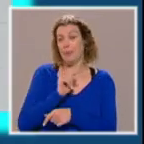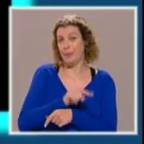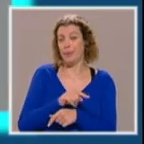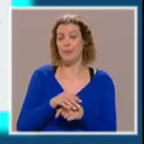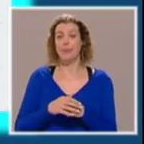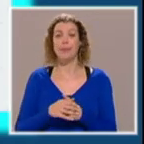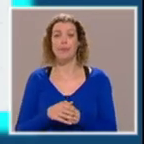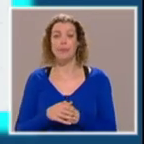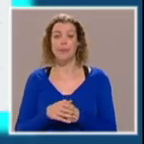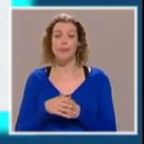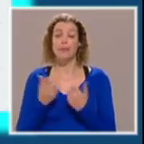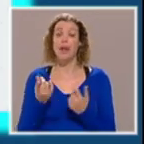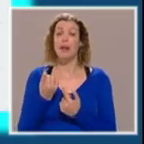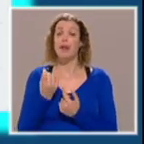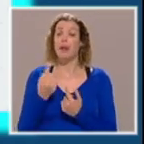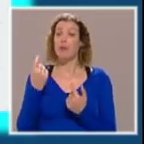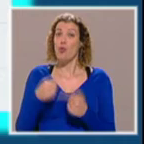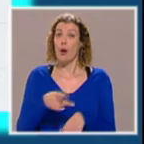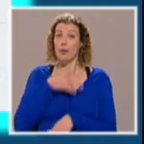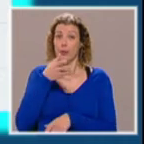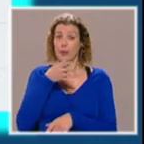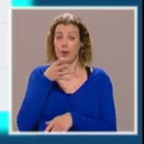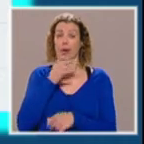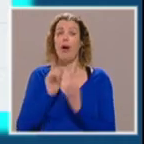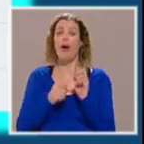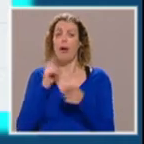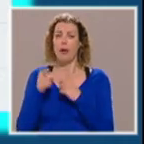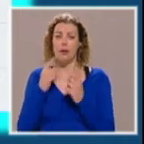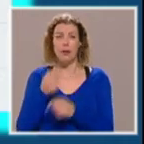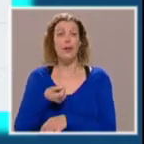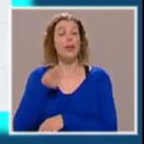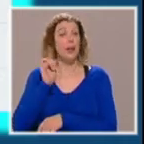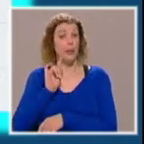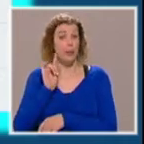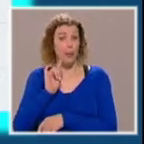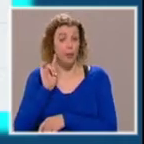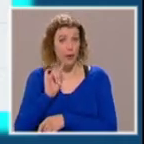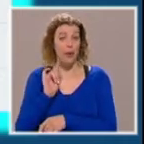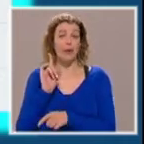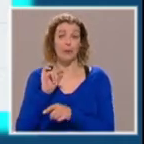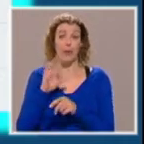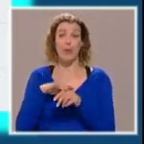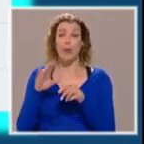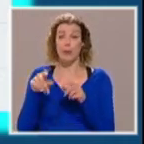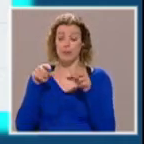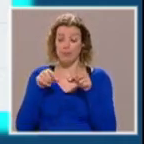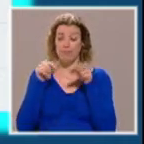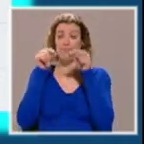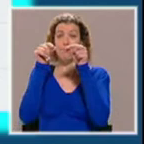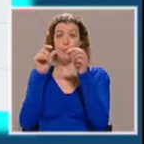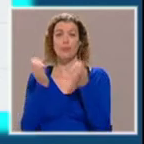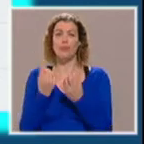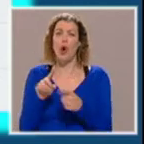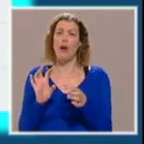feminino. Falta-nos apenas explicar a importância e o porquê das glândulas anexas estarem apenas